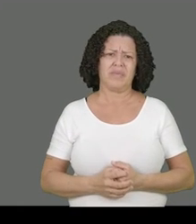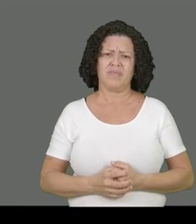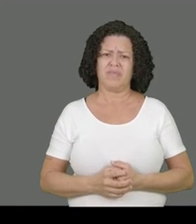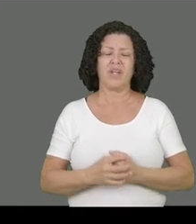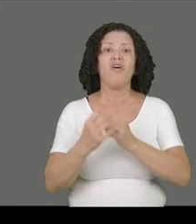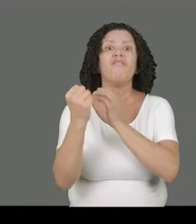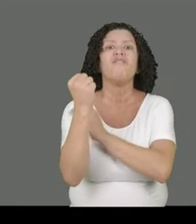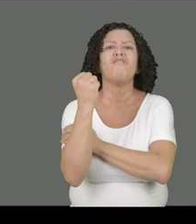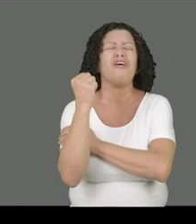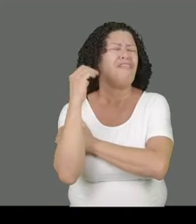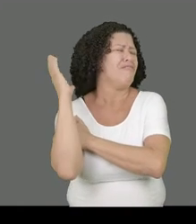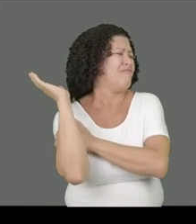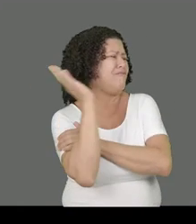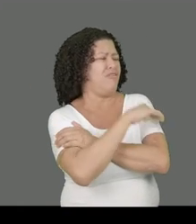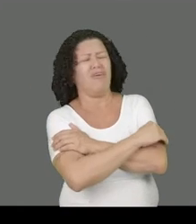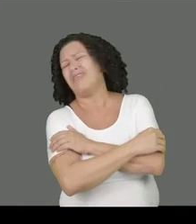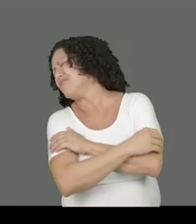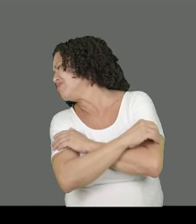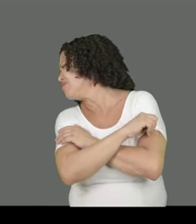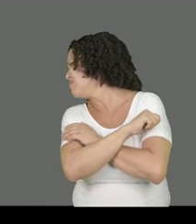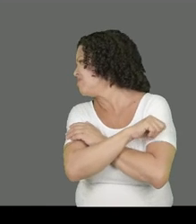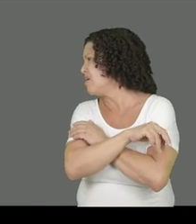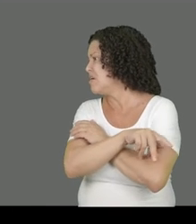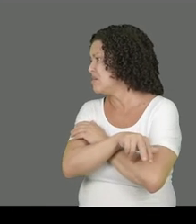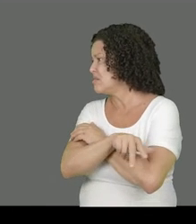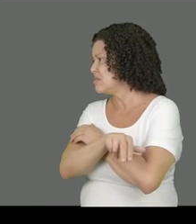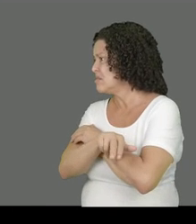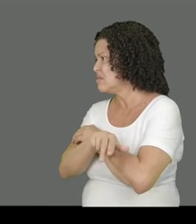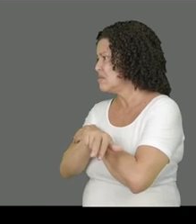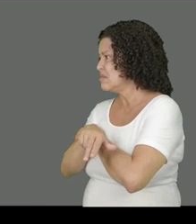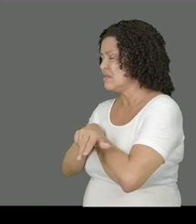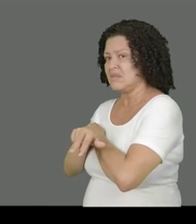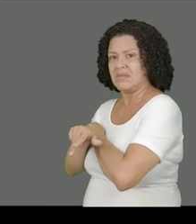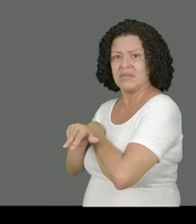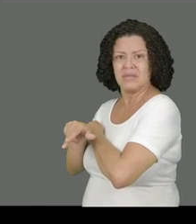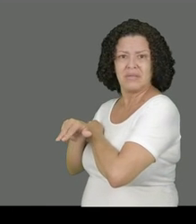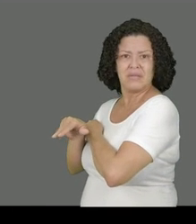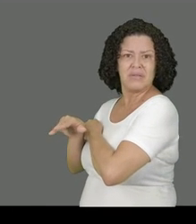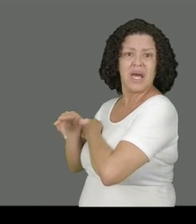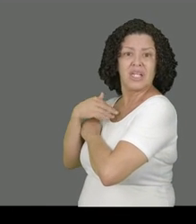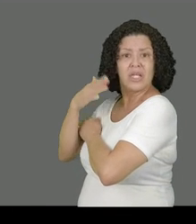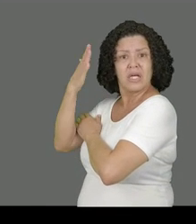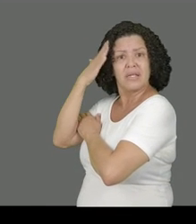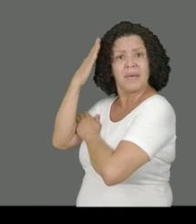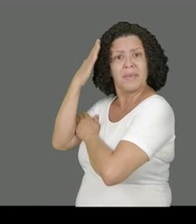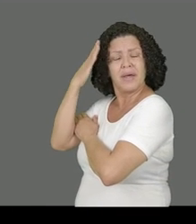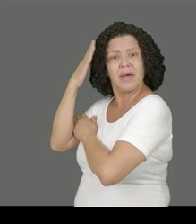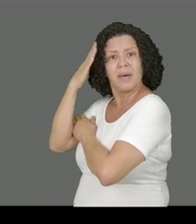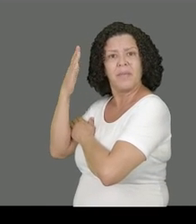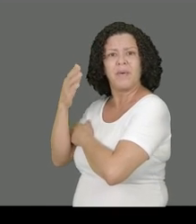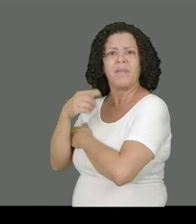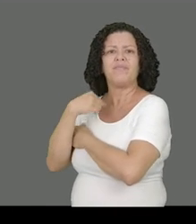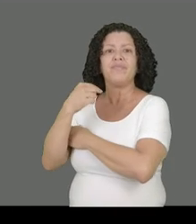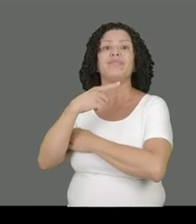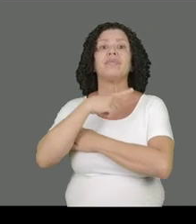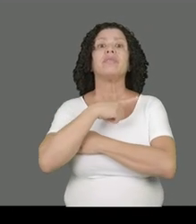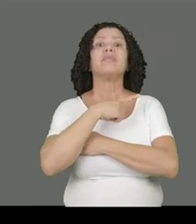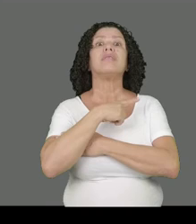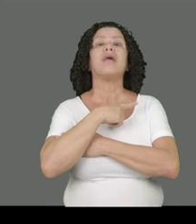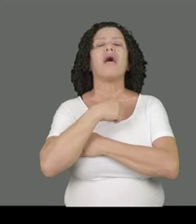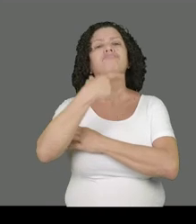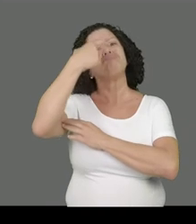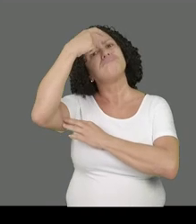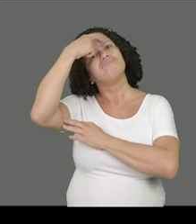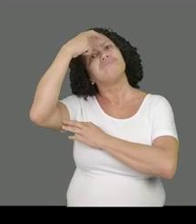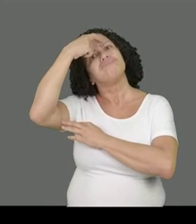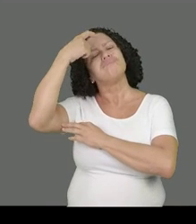todo. Força para escapar a turva névoa dos caminhos condenáveis. Nós já sabemos,